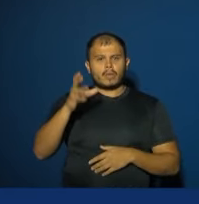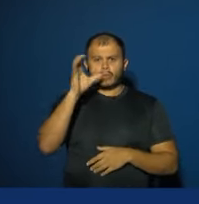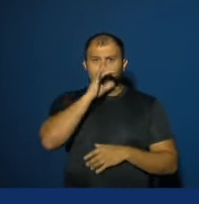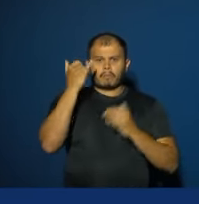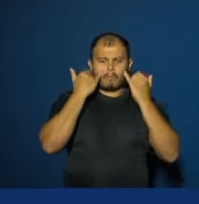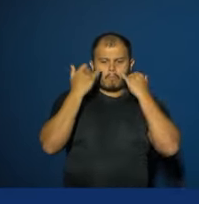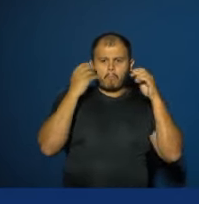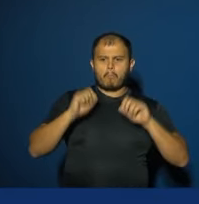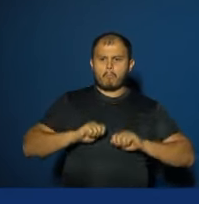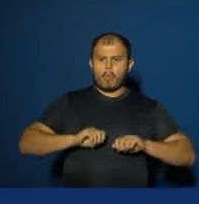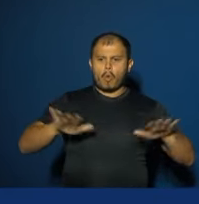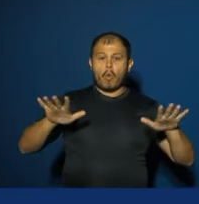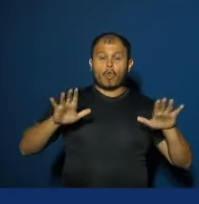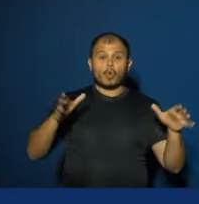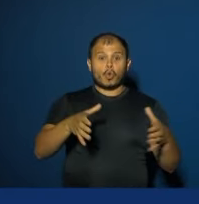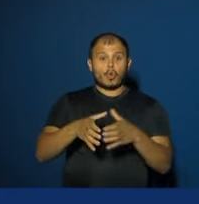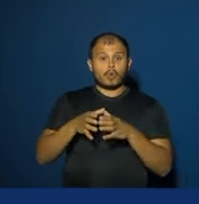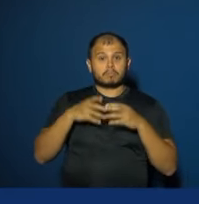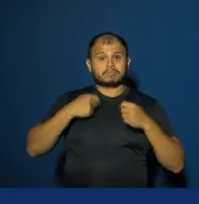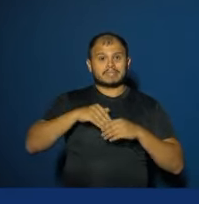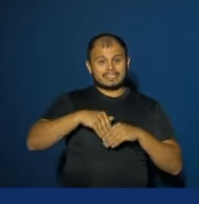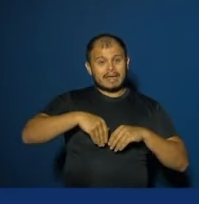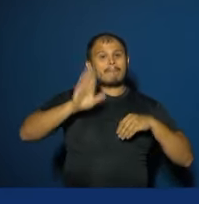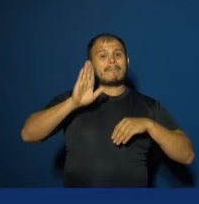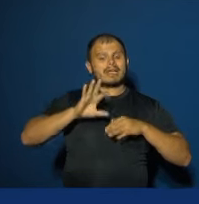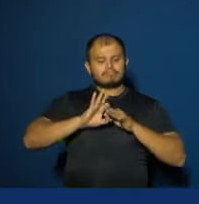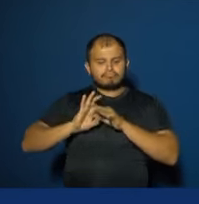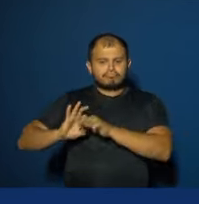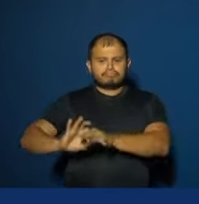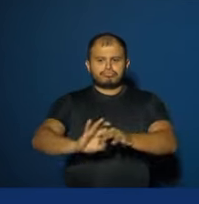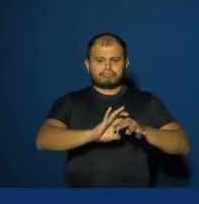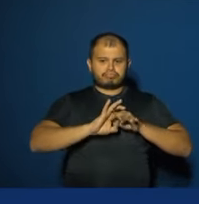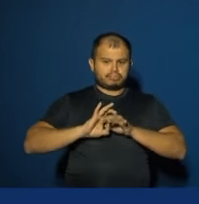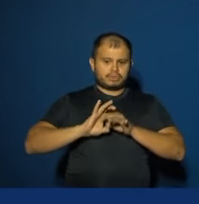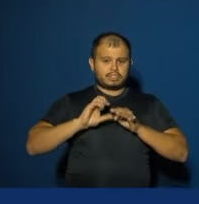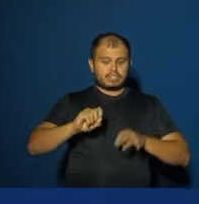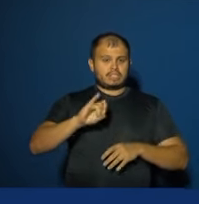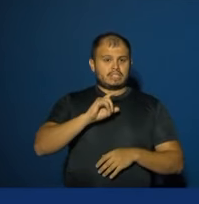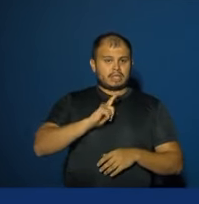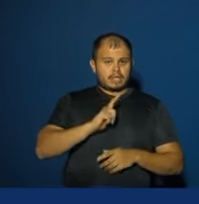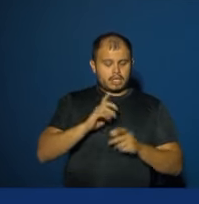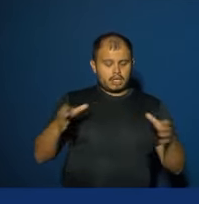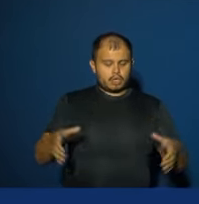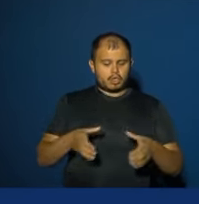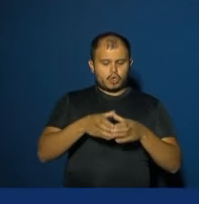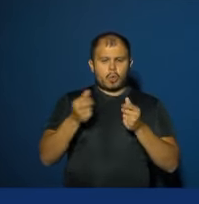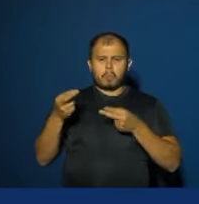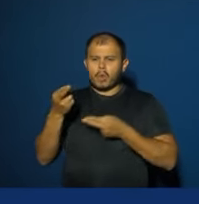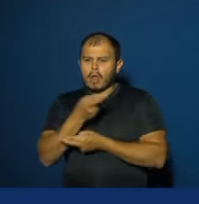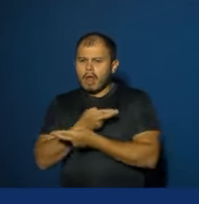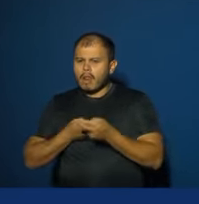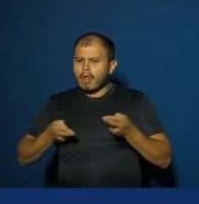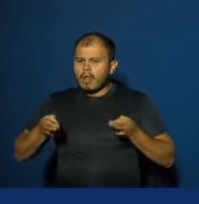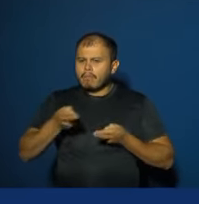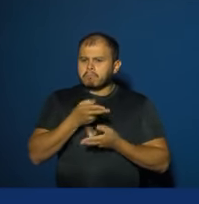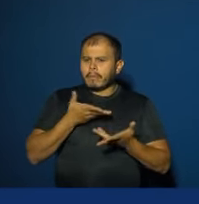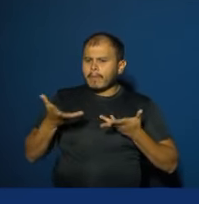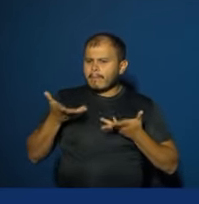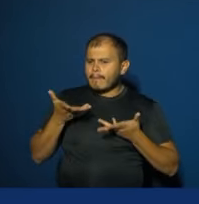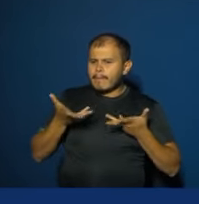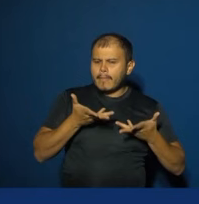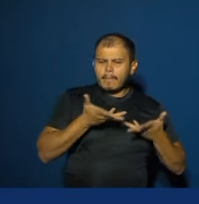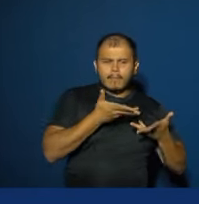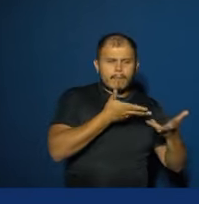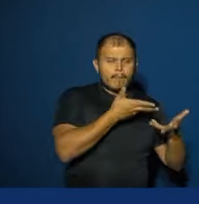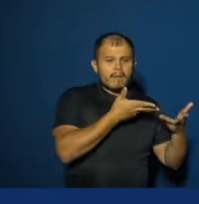times para poder fazer isso tem que estar muito mais integrados então por exemplo se a gente tem um time de relacionamento a gente tem uma pessoa fantástica que faz nosso relacionamento do